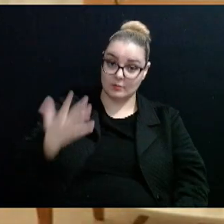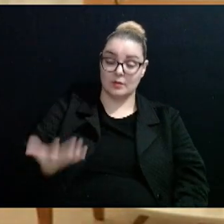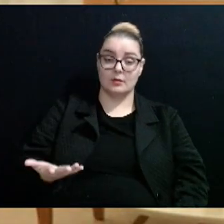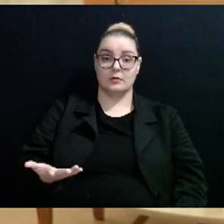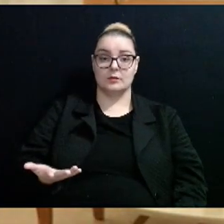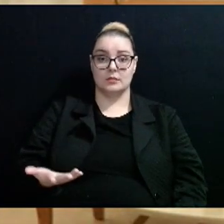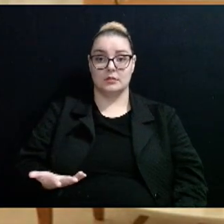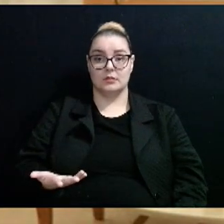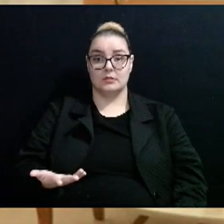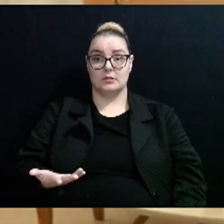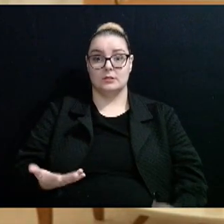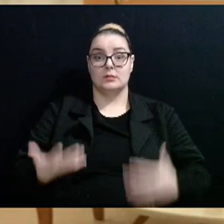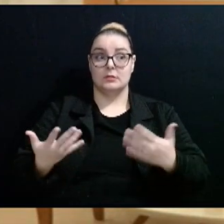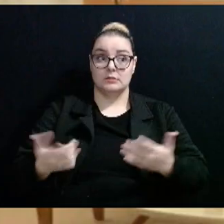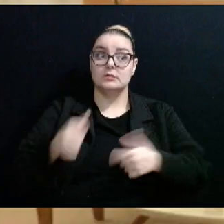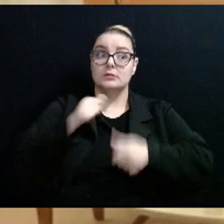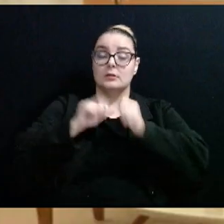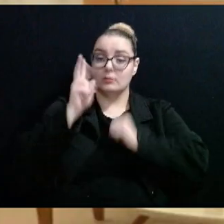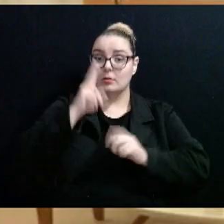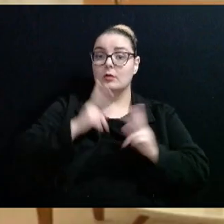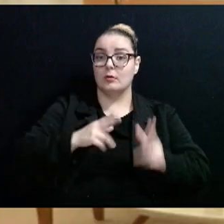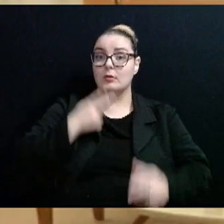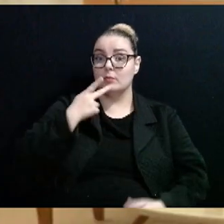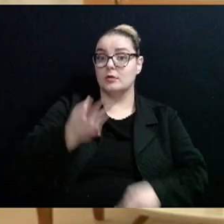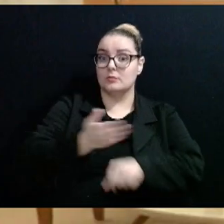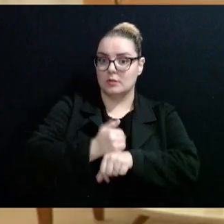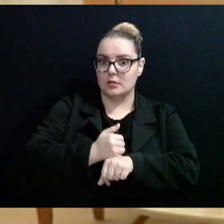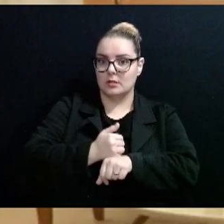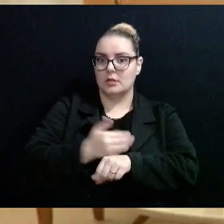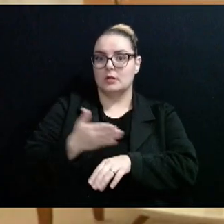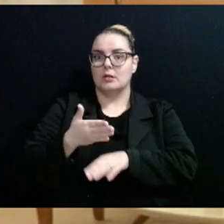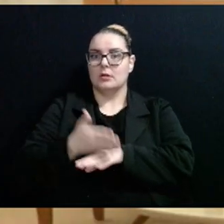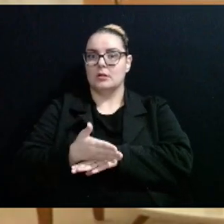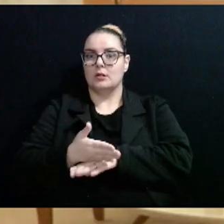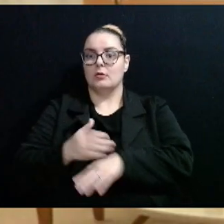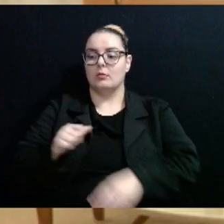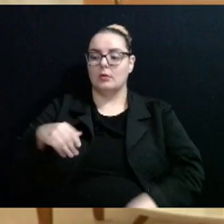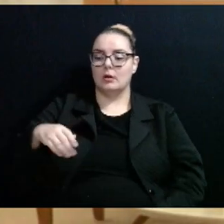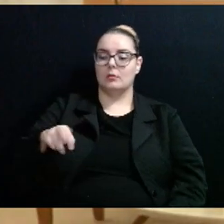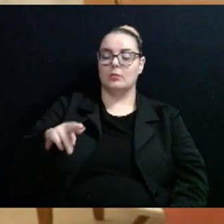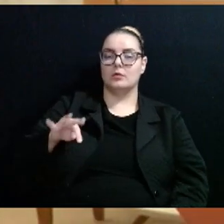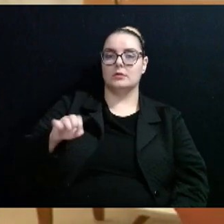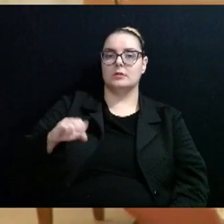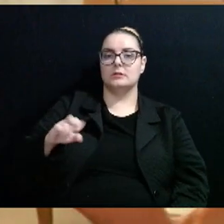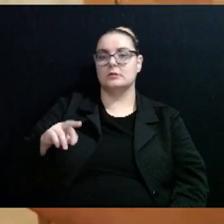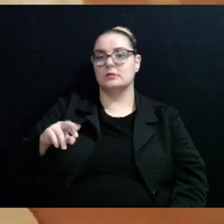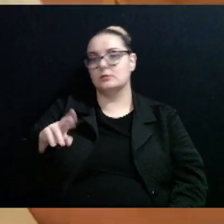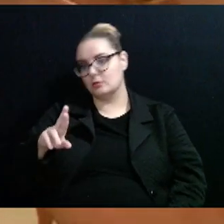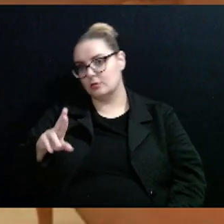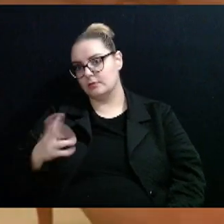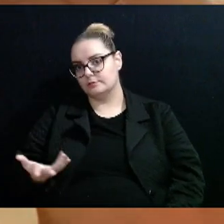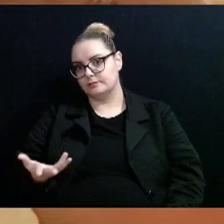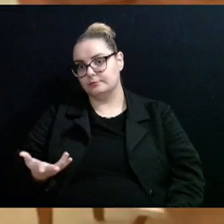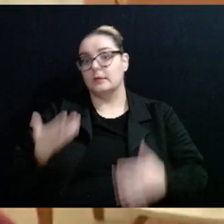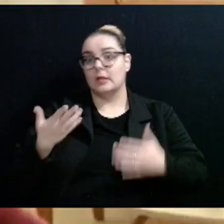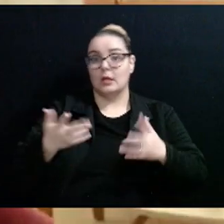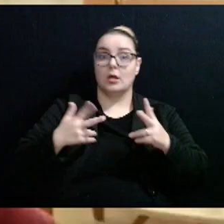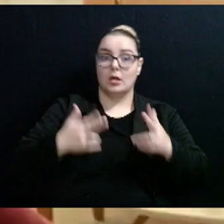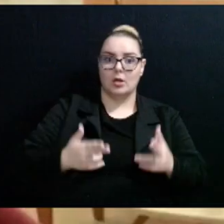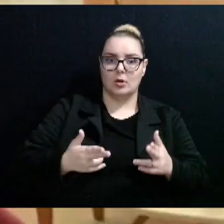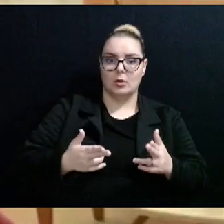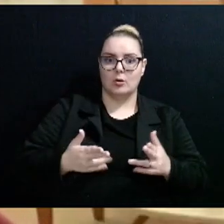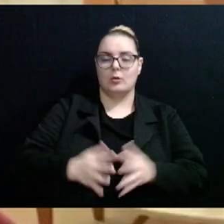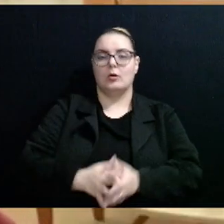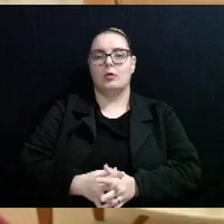o álcool, como eu disse anteriormente, ele entra como amortecedor. Então, é como se eu ficasse